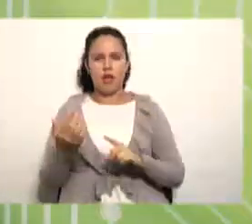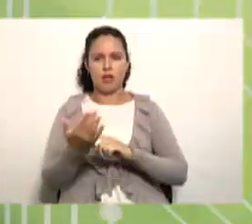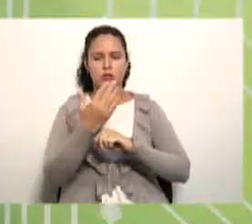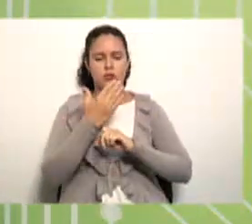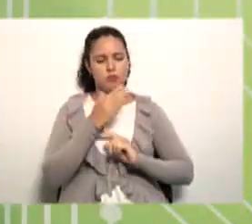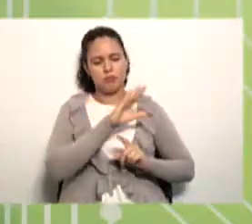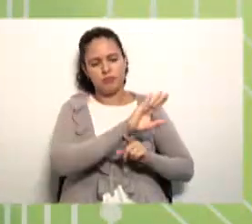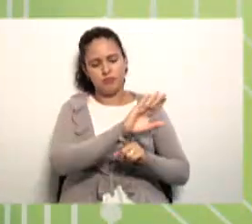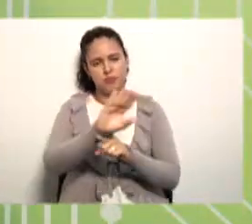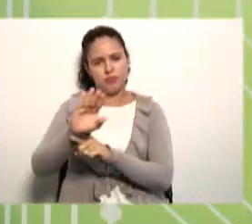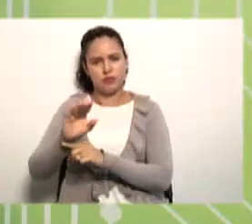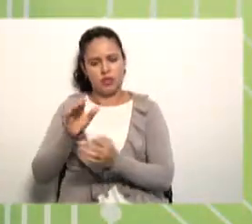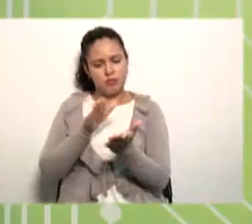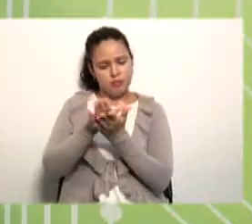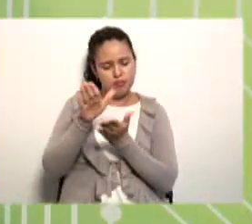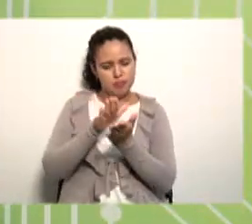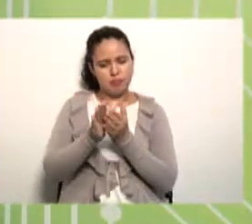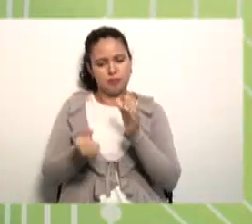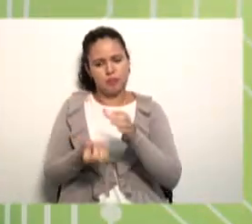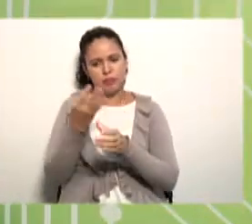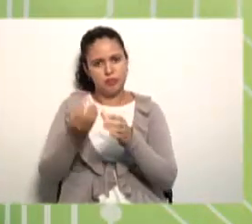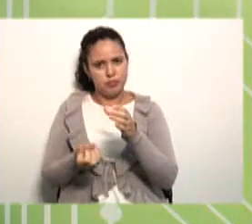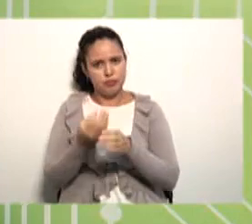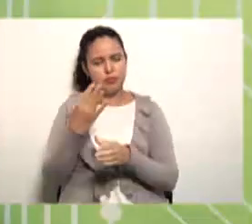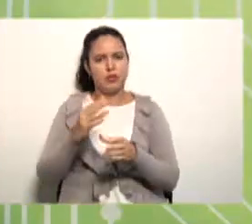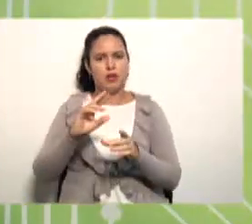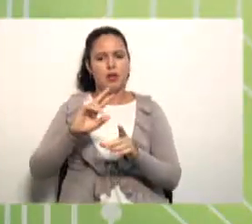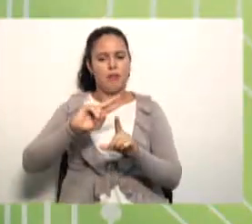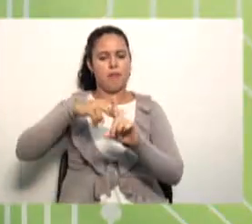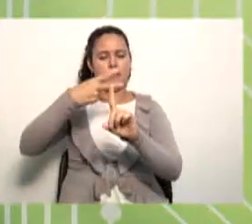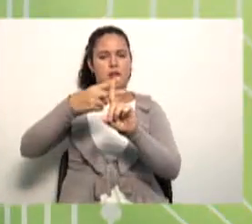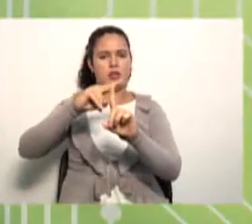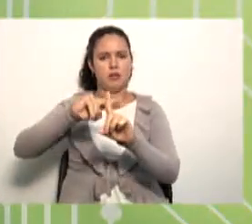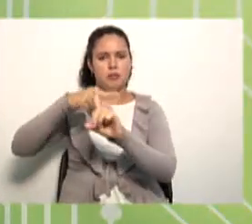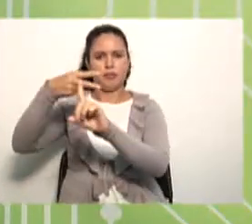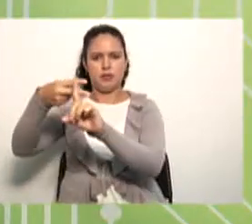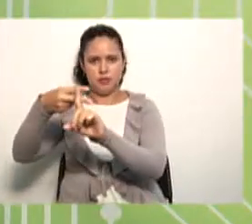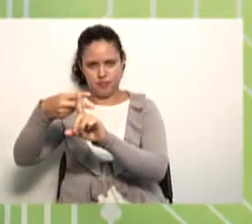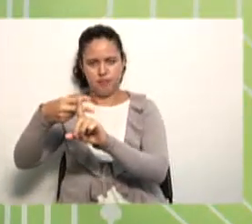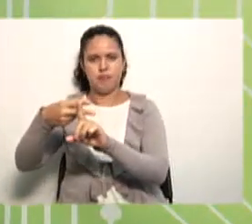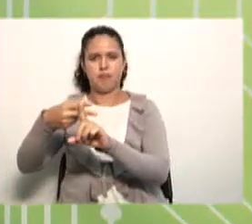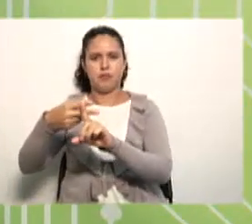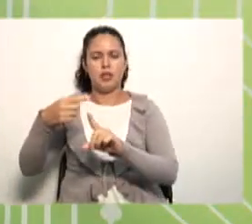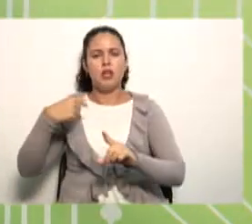mais, resolva esse problema da disparidade entre o que eu desejo ter e o que eu sou capaz de produzir.